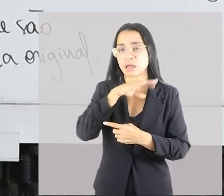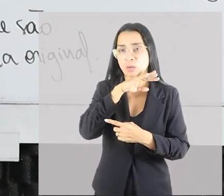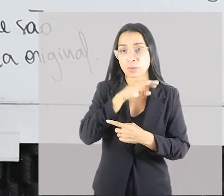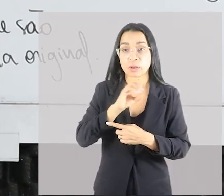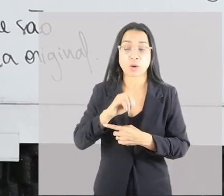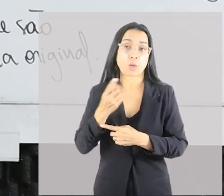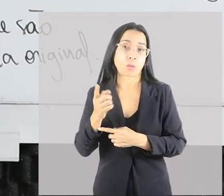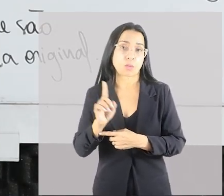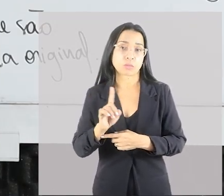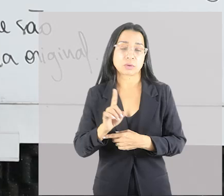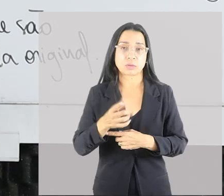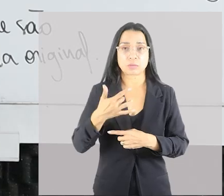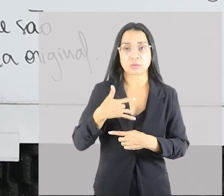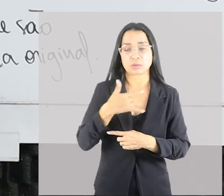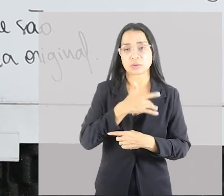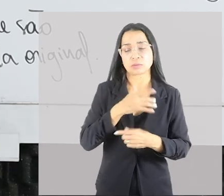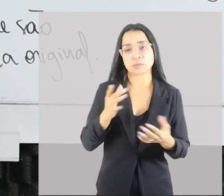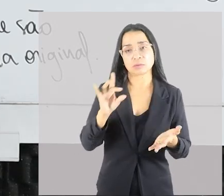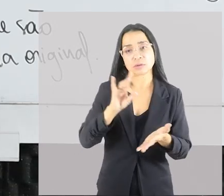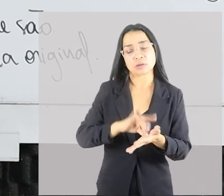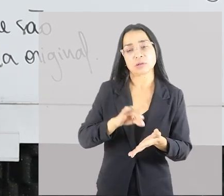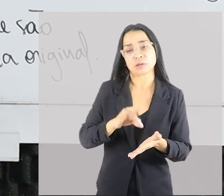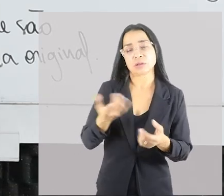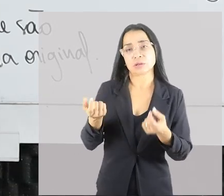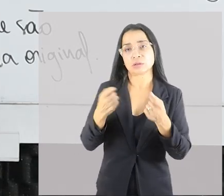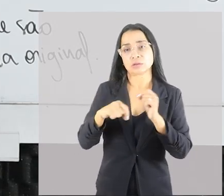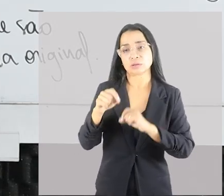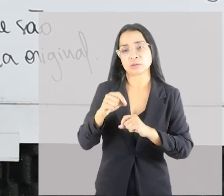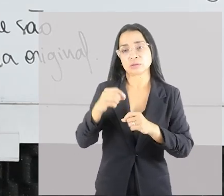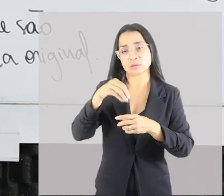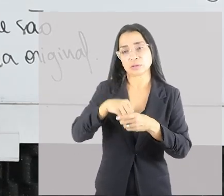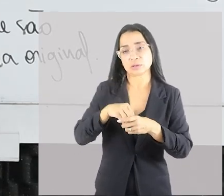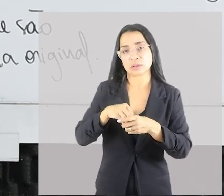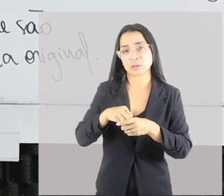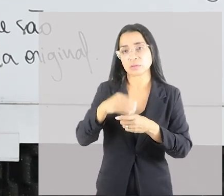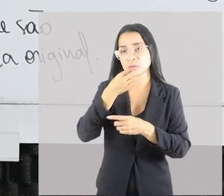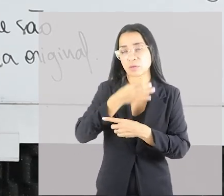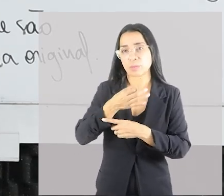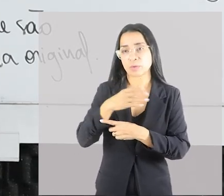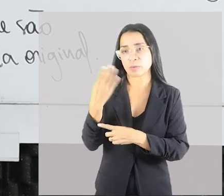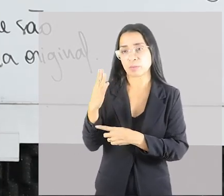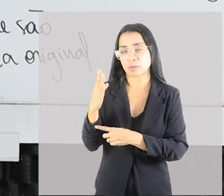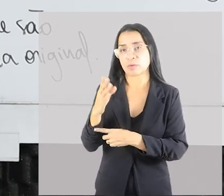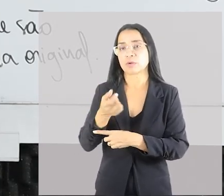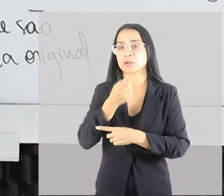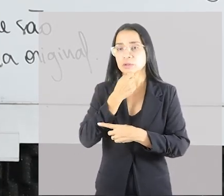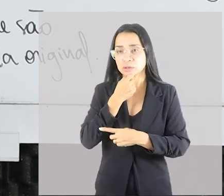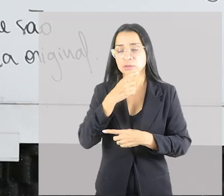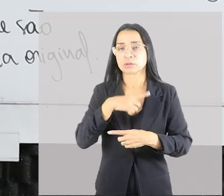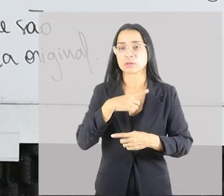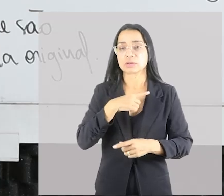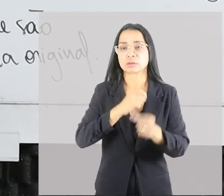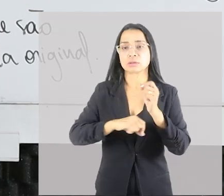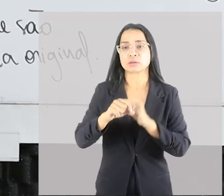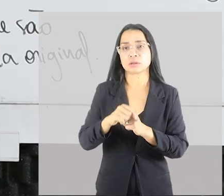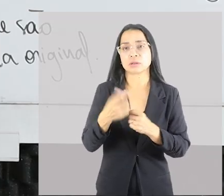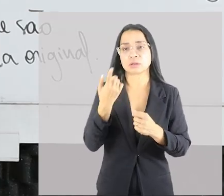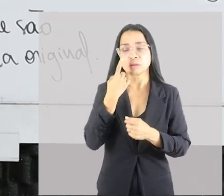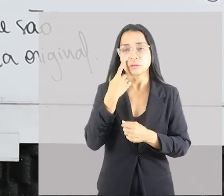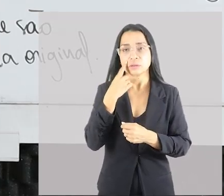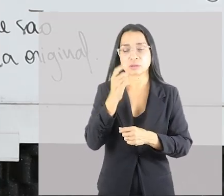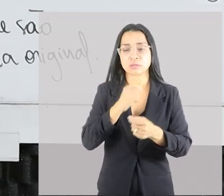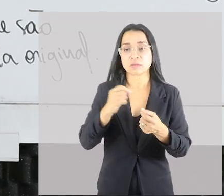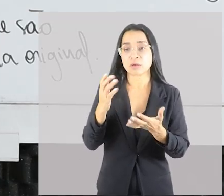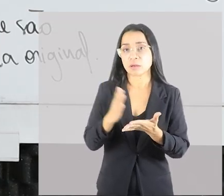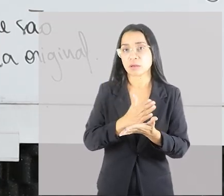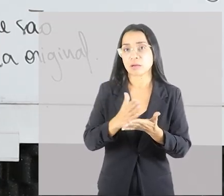não para a nossa saúde. Na verdade, dentro do ponto de vista biológico, A gente ainda tem, né, que analisar mais